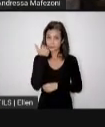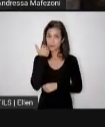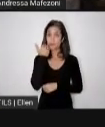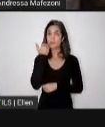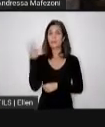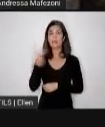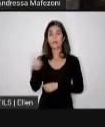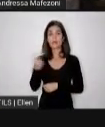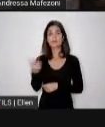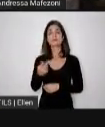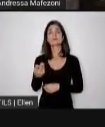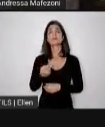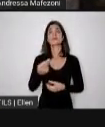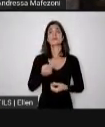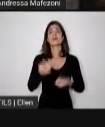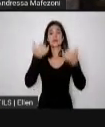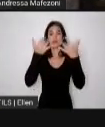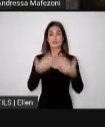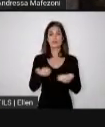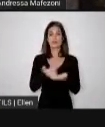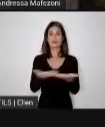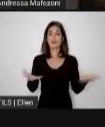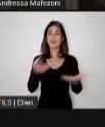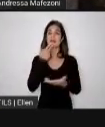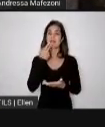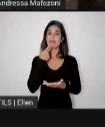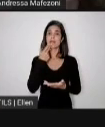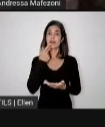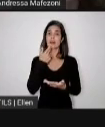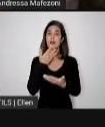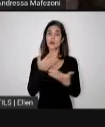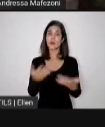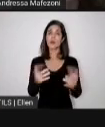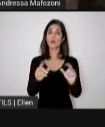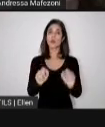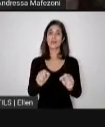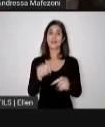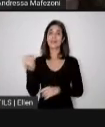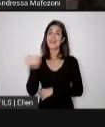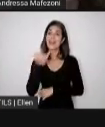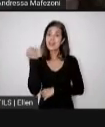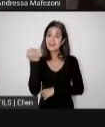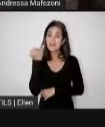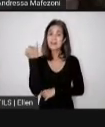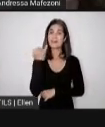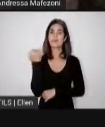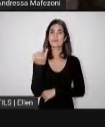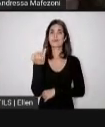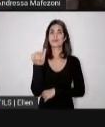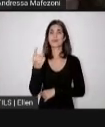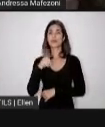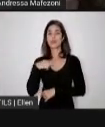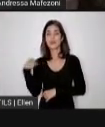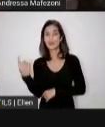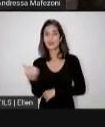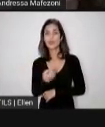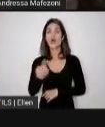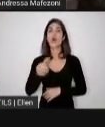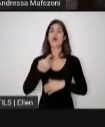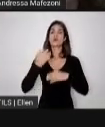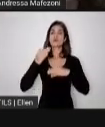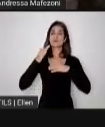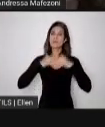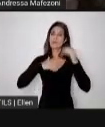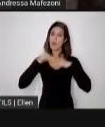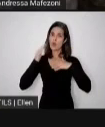com vocês e falar para vocês da importância que é nós, profissionais, professores,